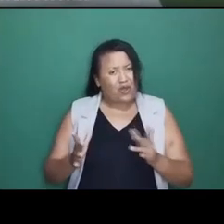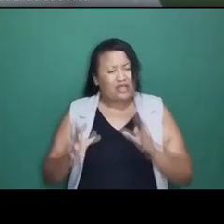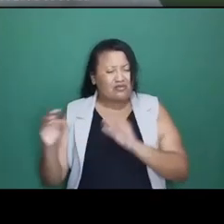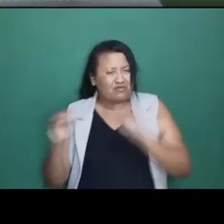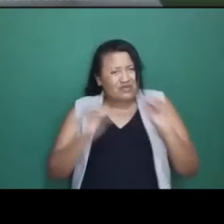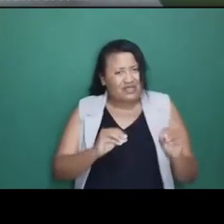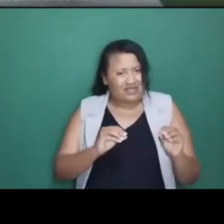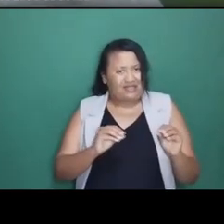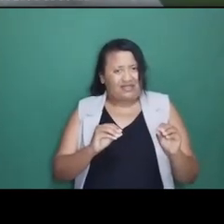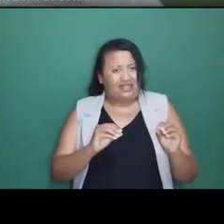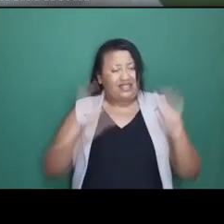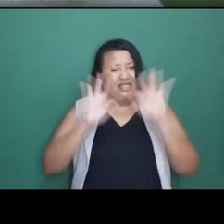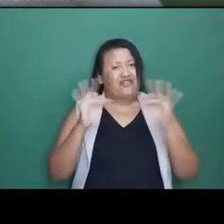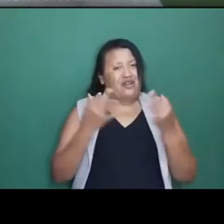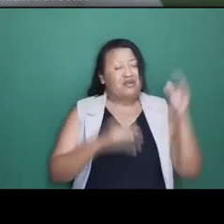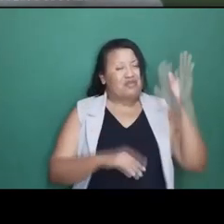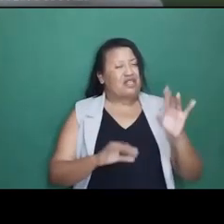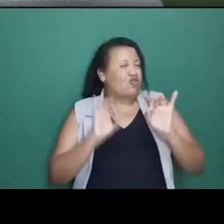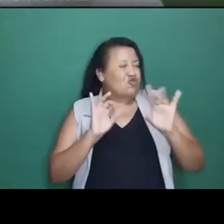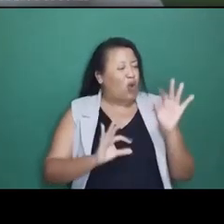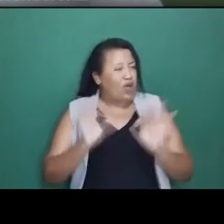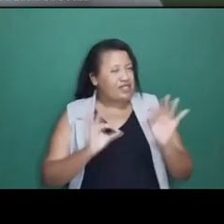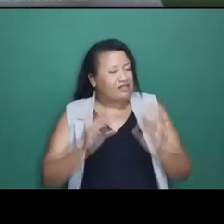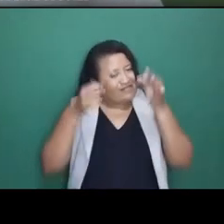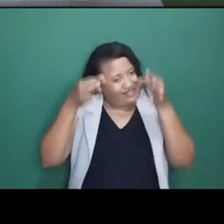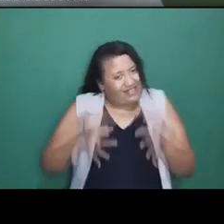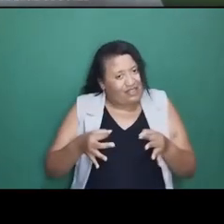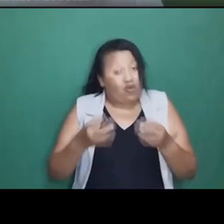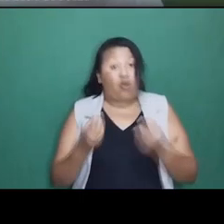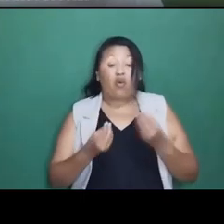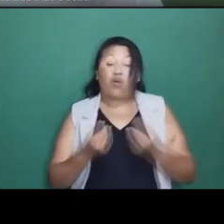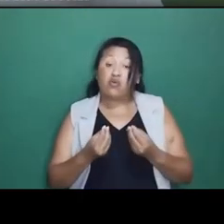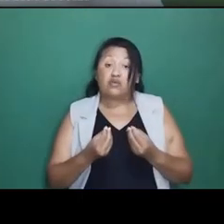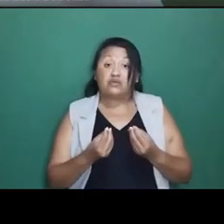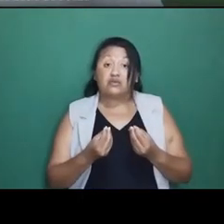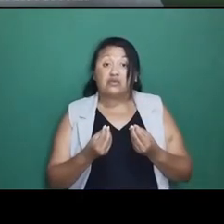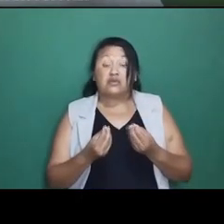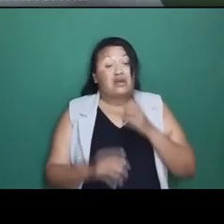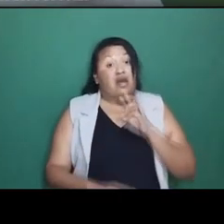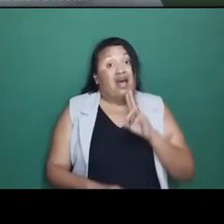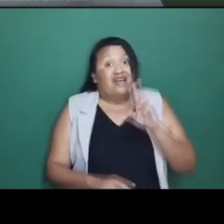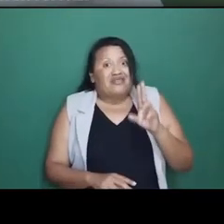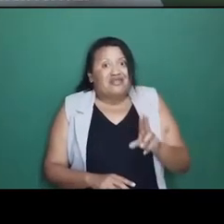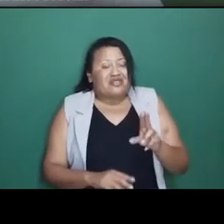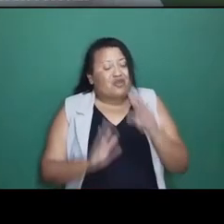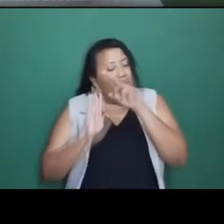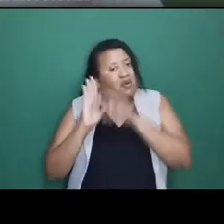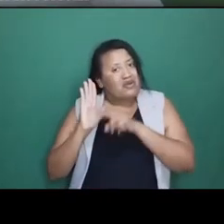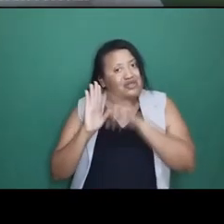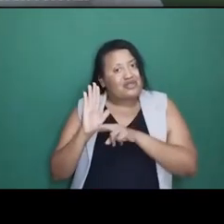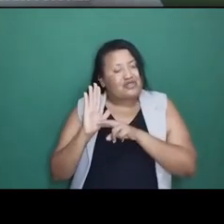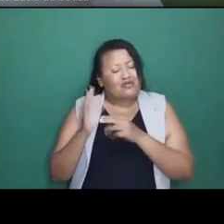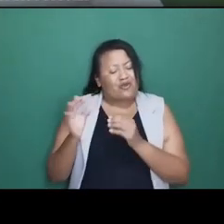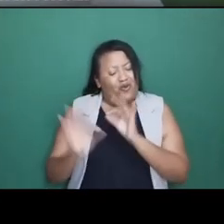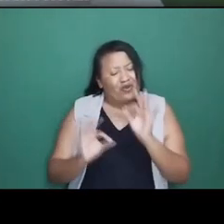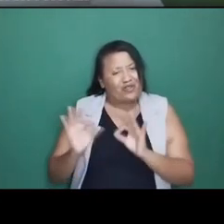não só foi Prudente acertada como como resultado de um projeto meticuloso